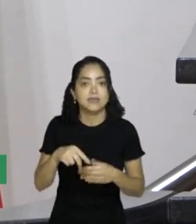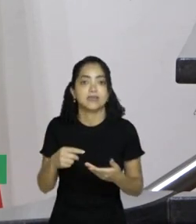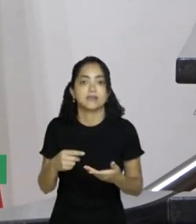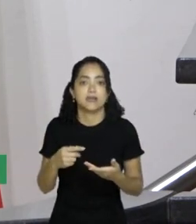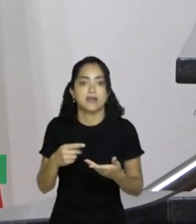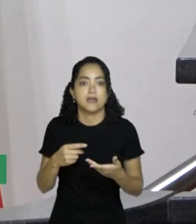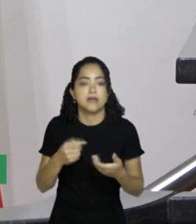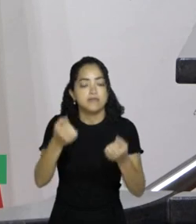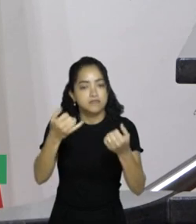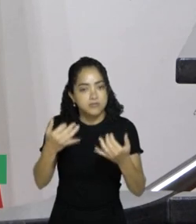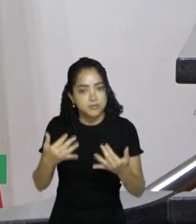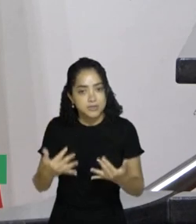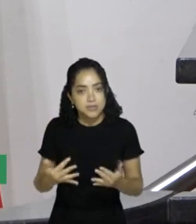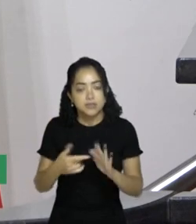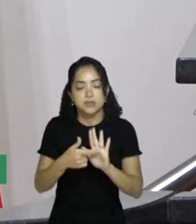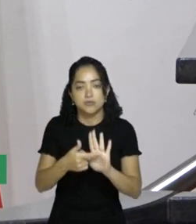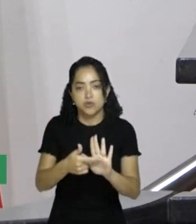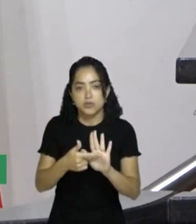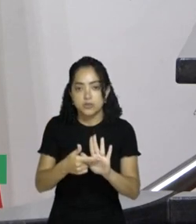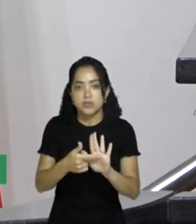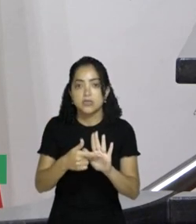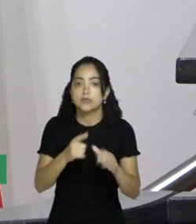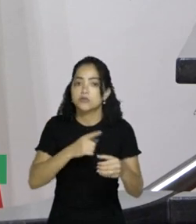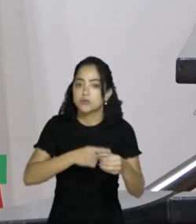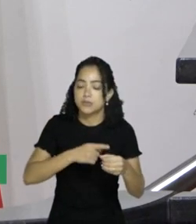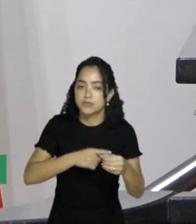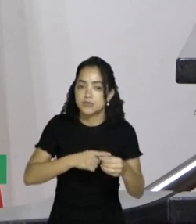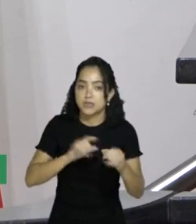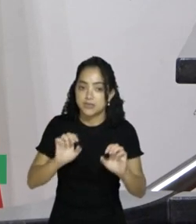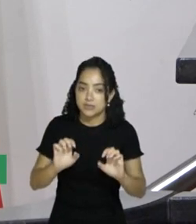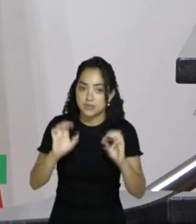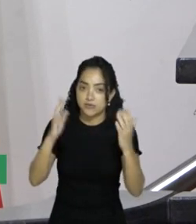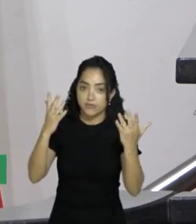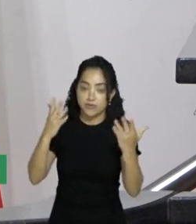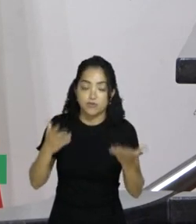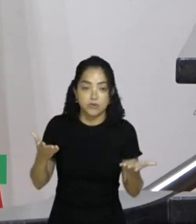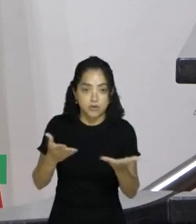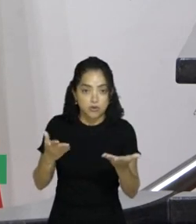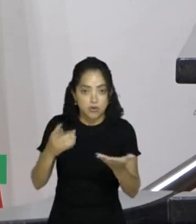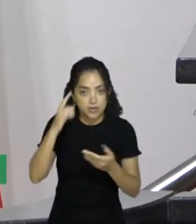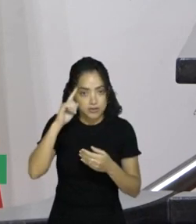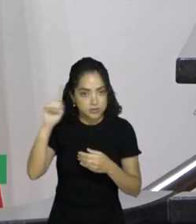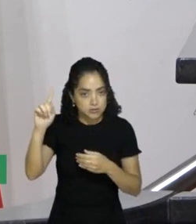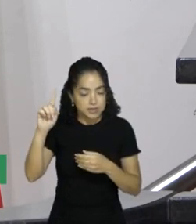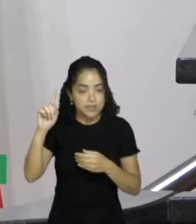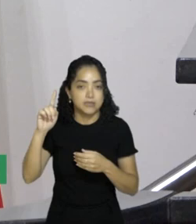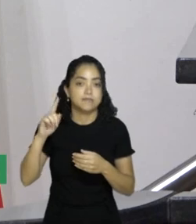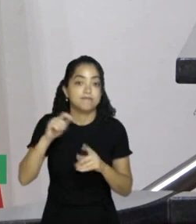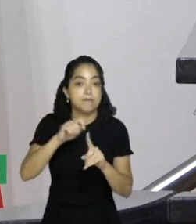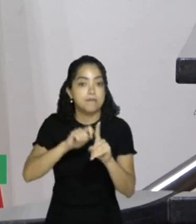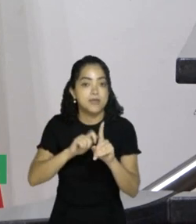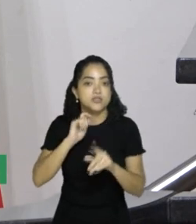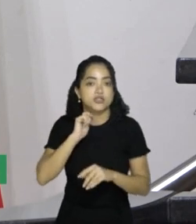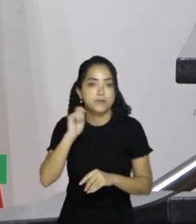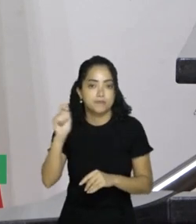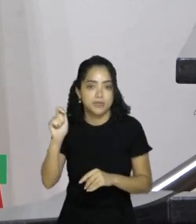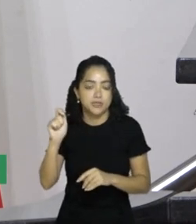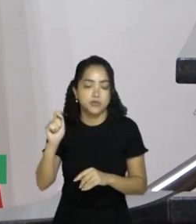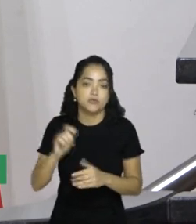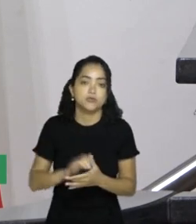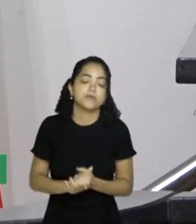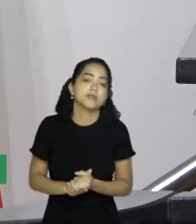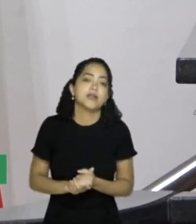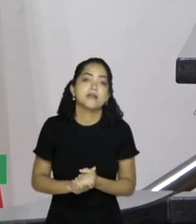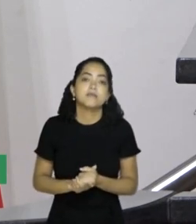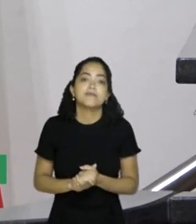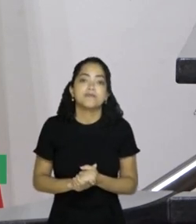nosso município falando deste grande evento que acontece agora no mês de abril Xaxim que há 11 anos não tem uma Expofeira